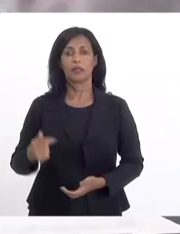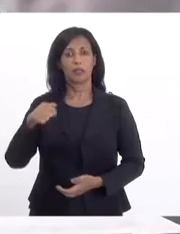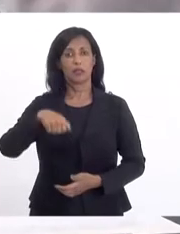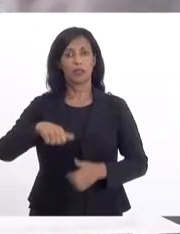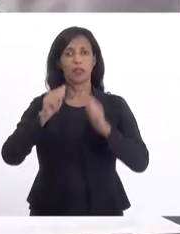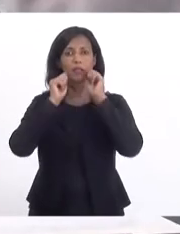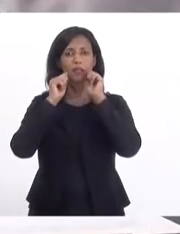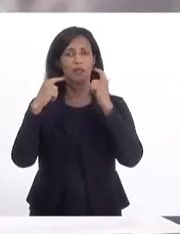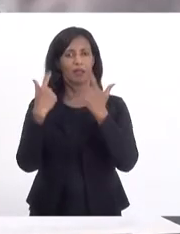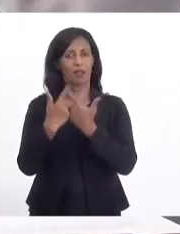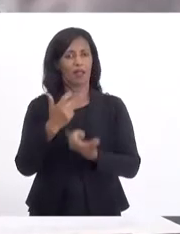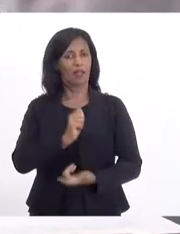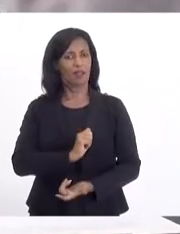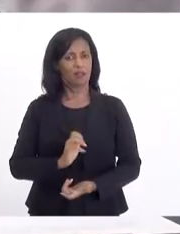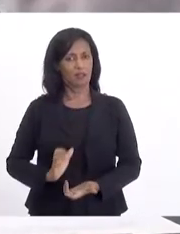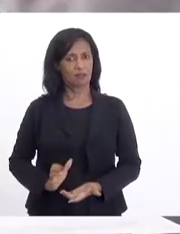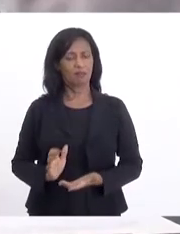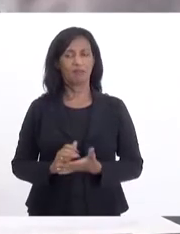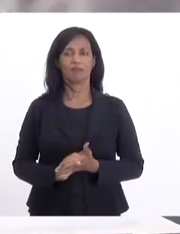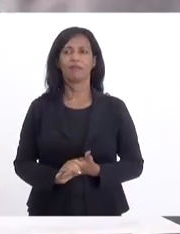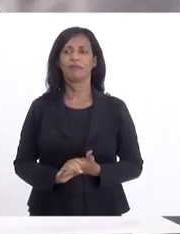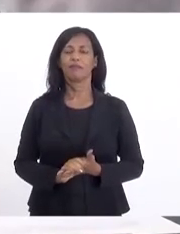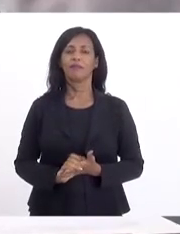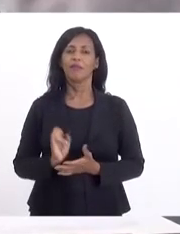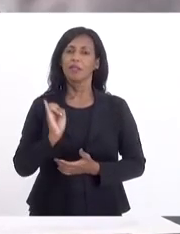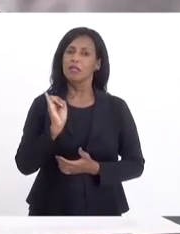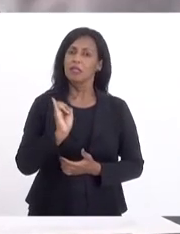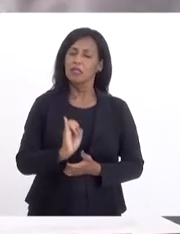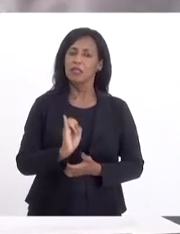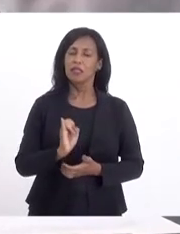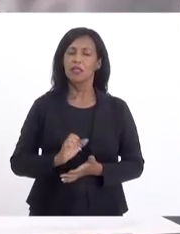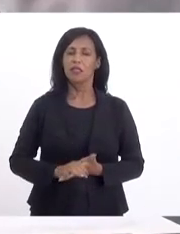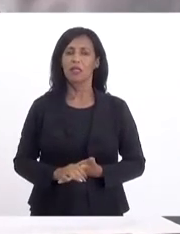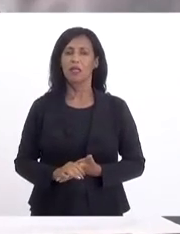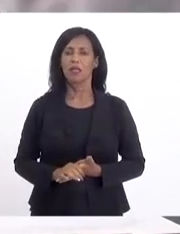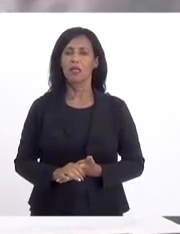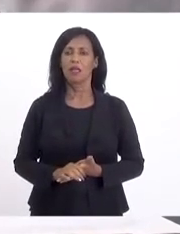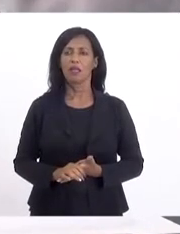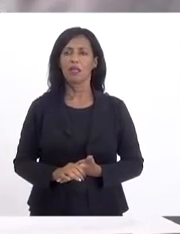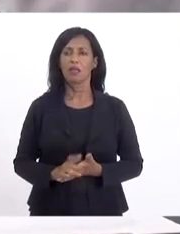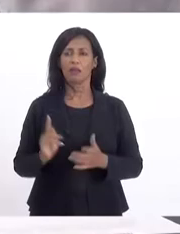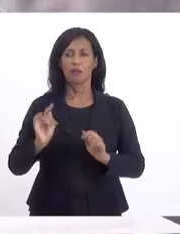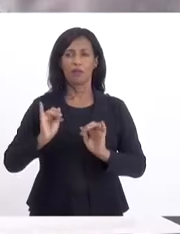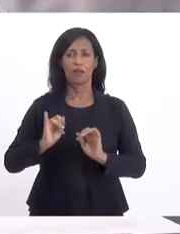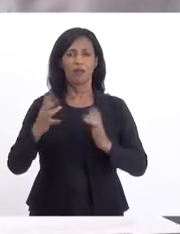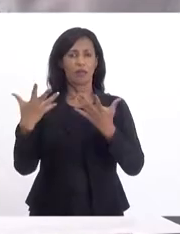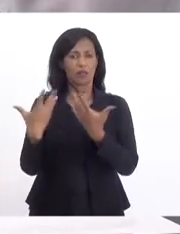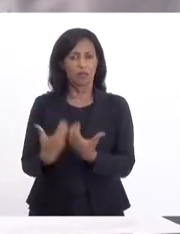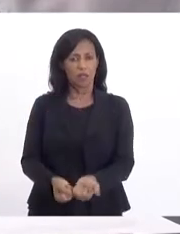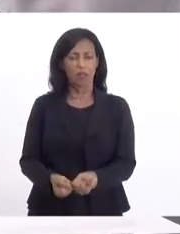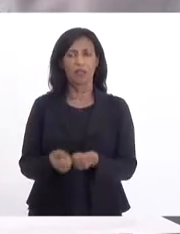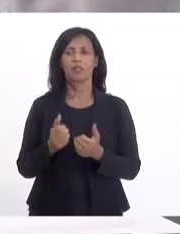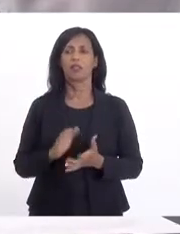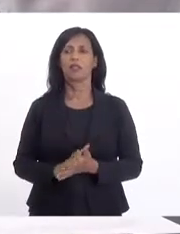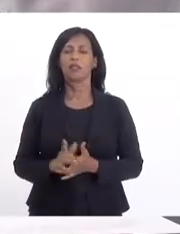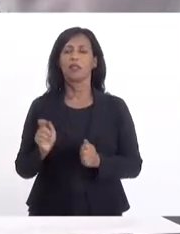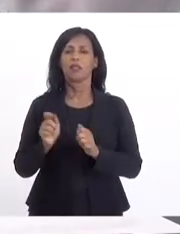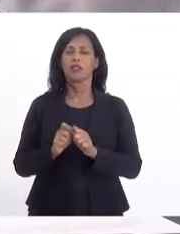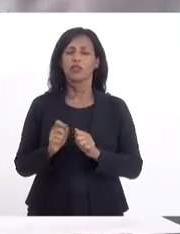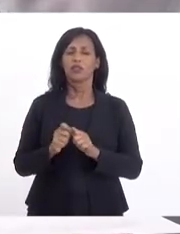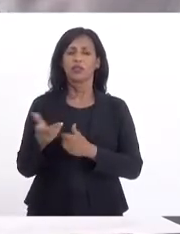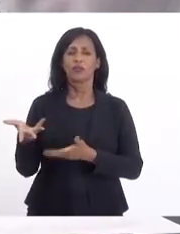casa, deputado André Siciliano, se será permitido que a gente faça